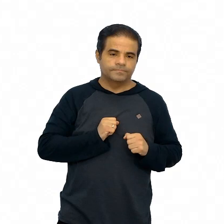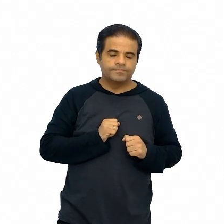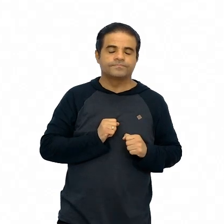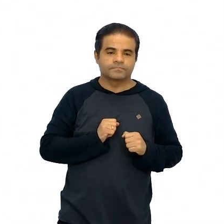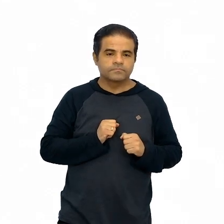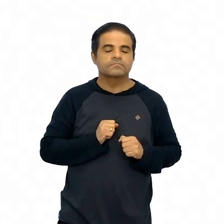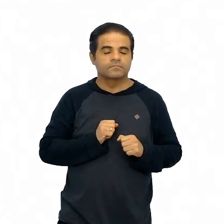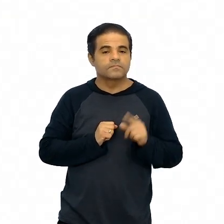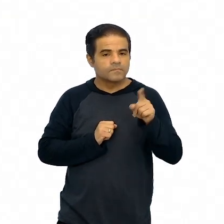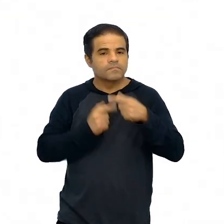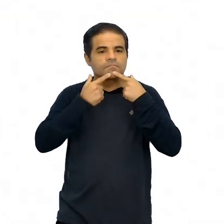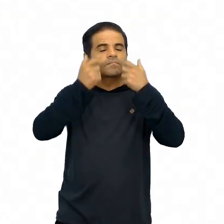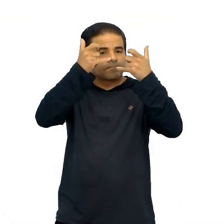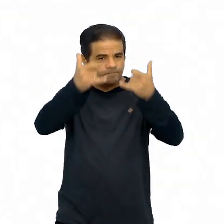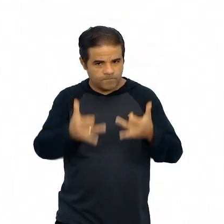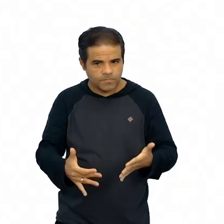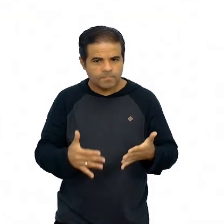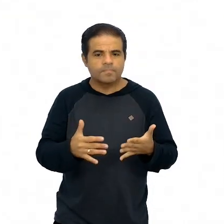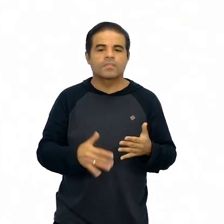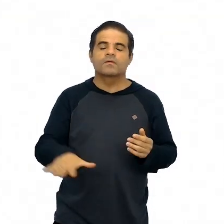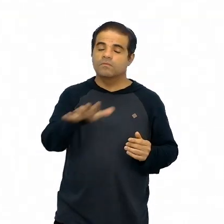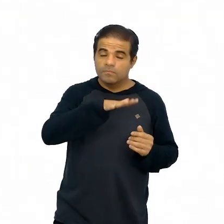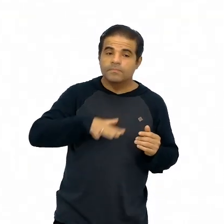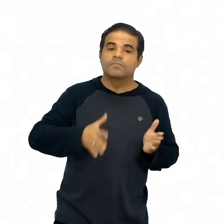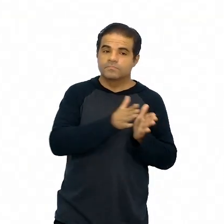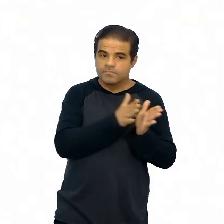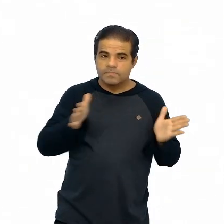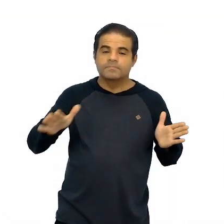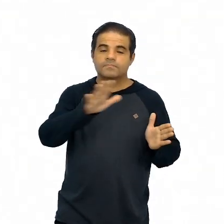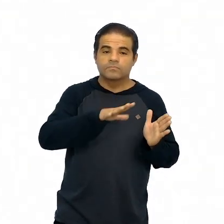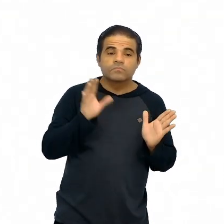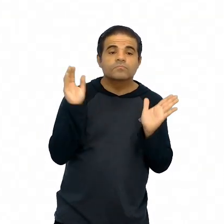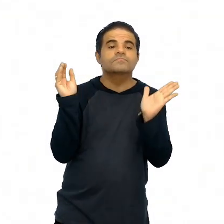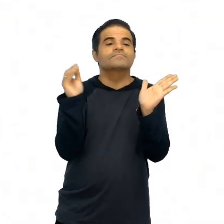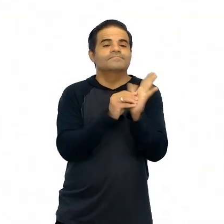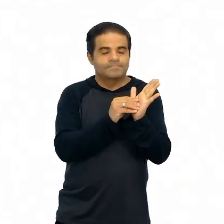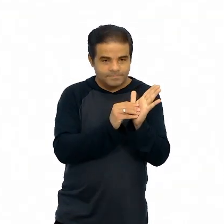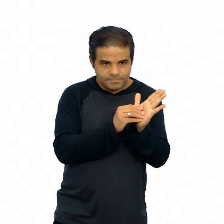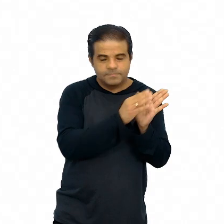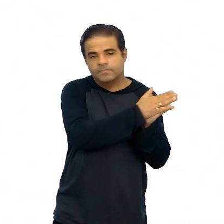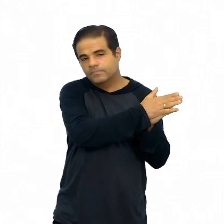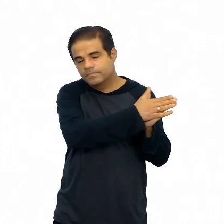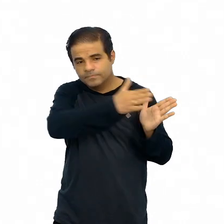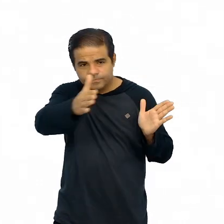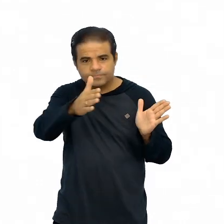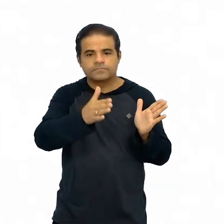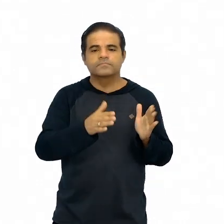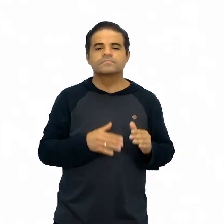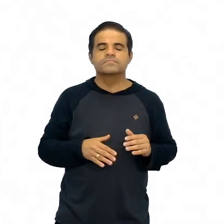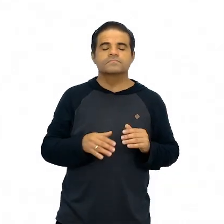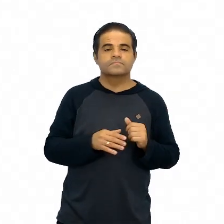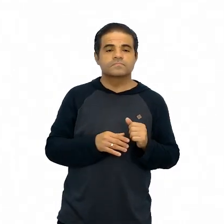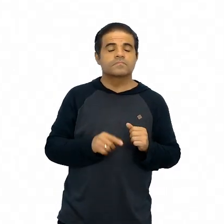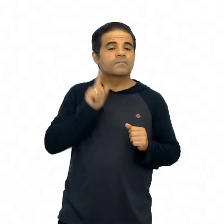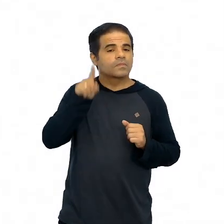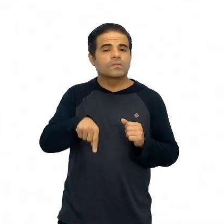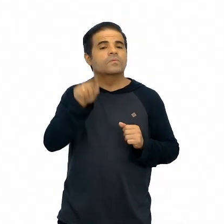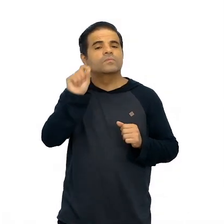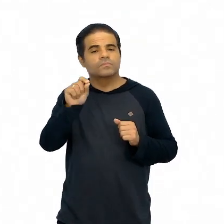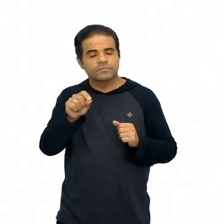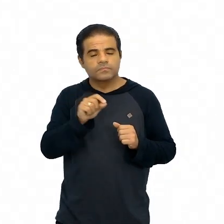de matemática, ele fala que é docente. Lá em 86 o Schumann falou isso. E ele estabeleceu o seguinte,